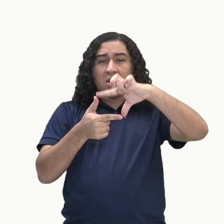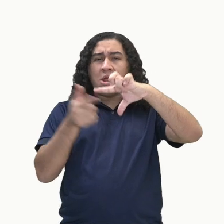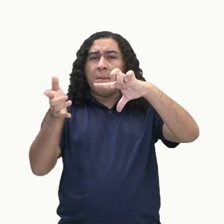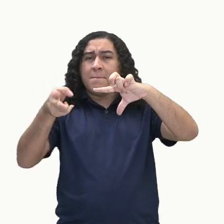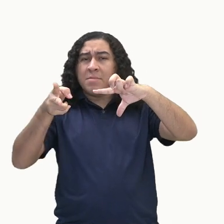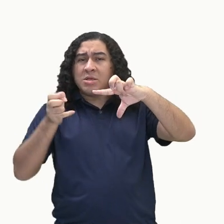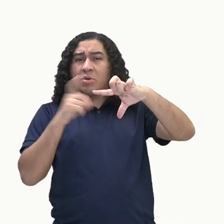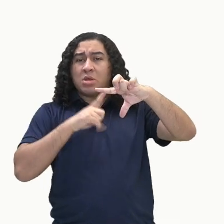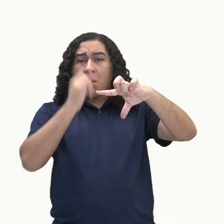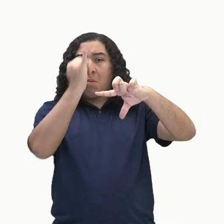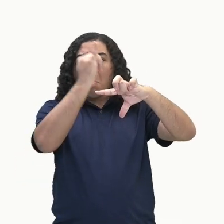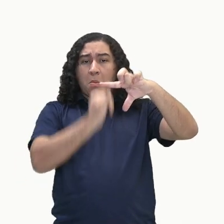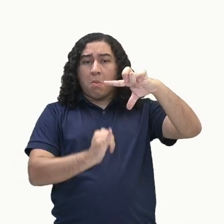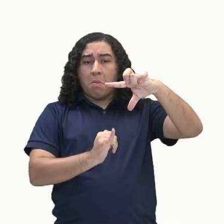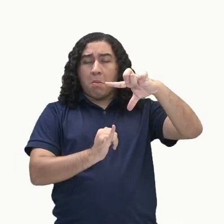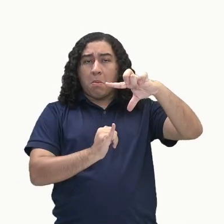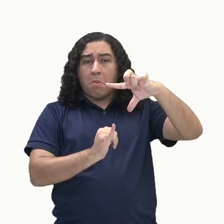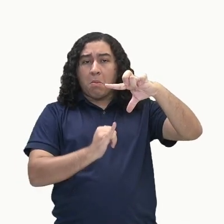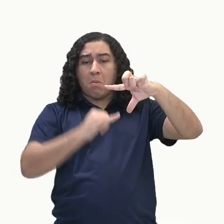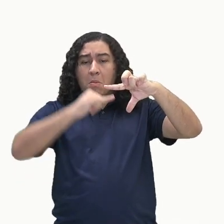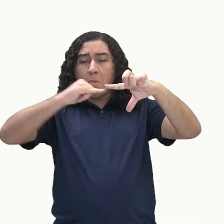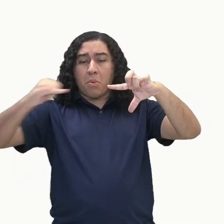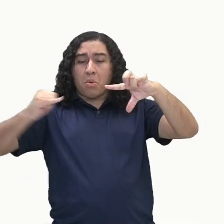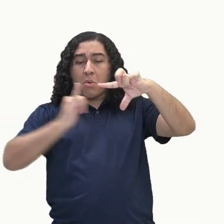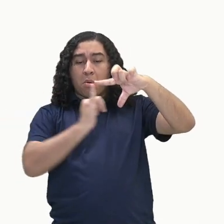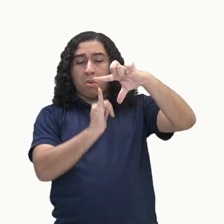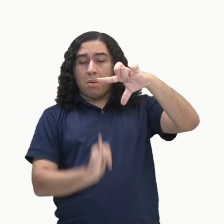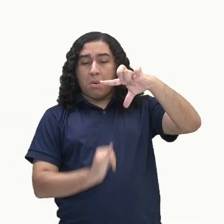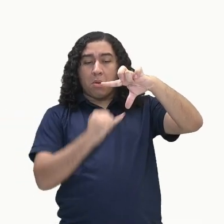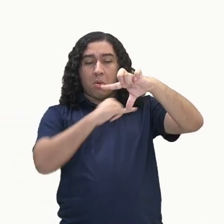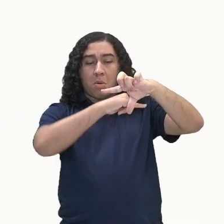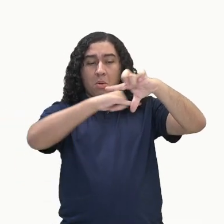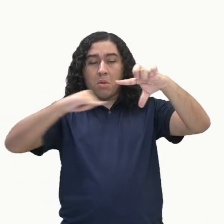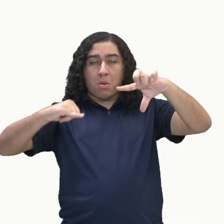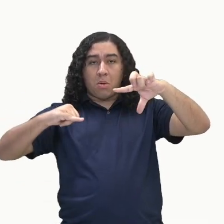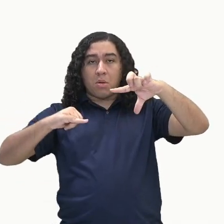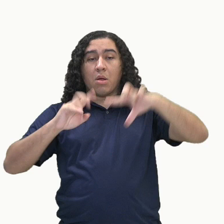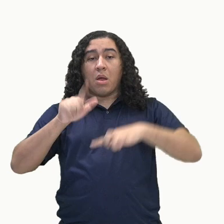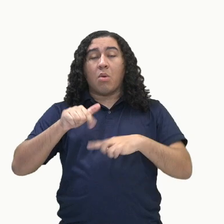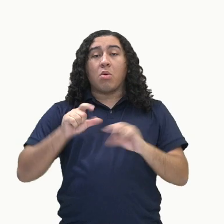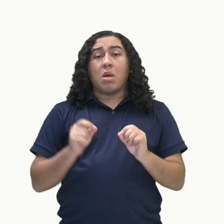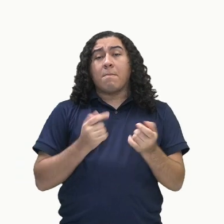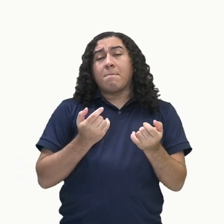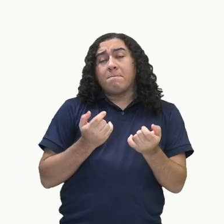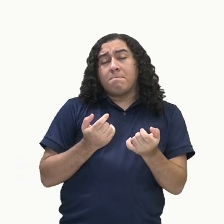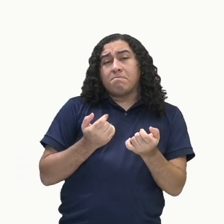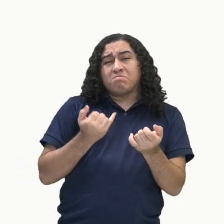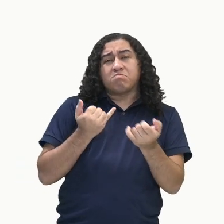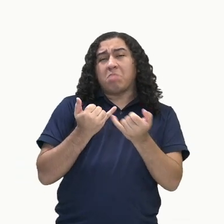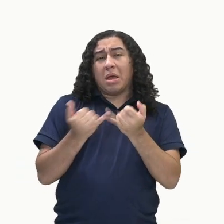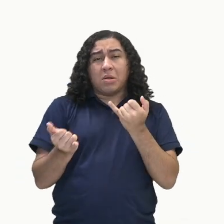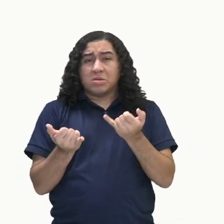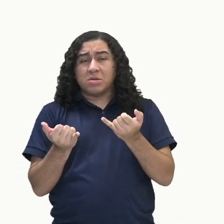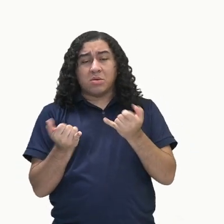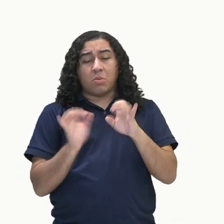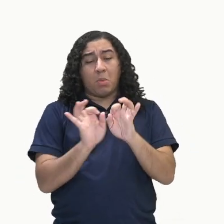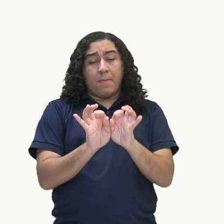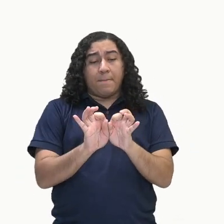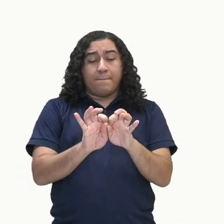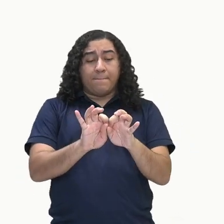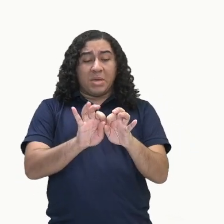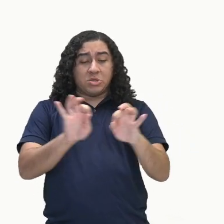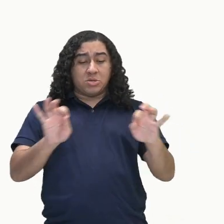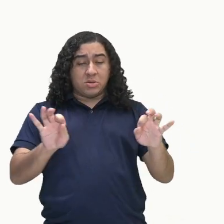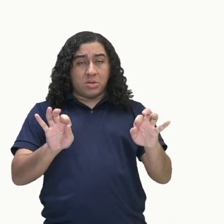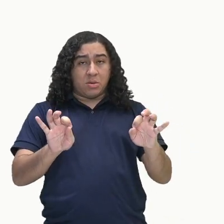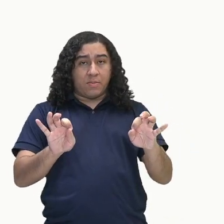Tá? O que significa esses tracinhos? Imagina que esse tracinho seja uma medida. Tá? Então, se eu